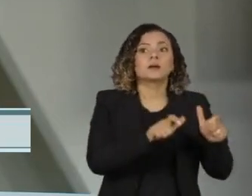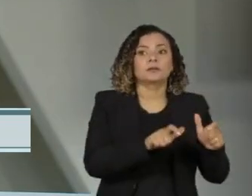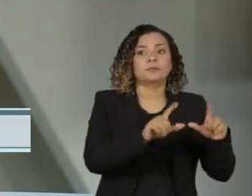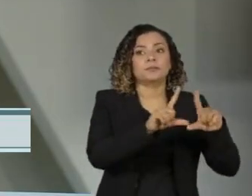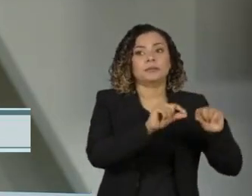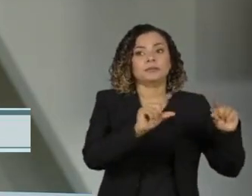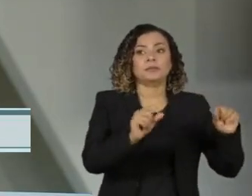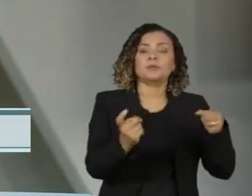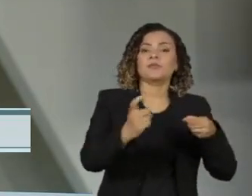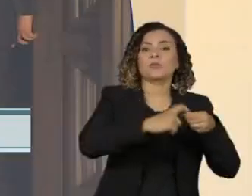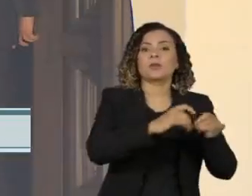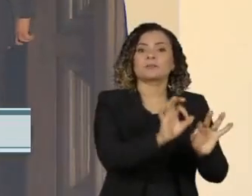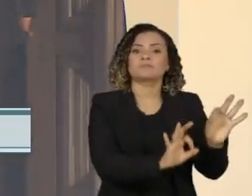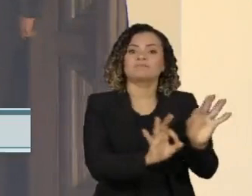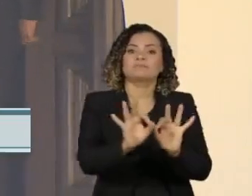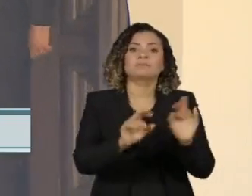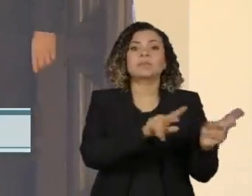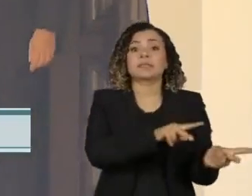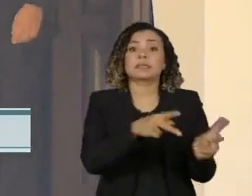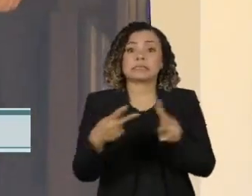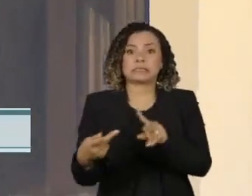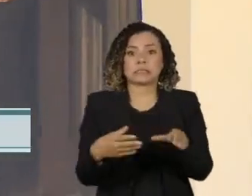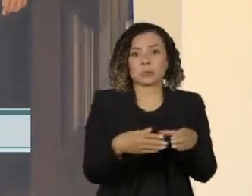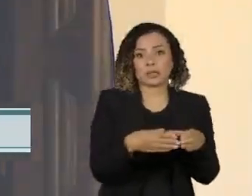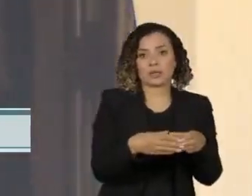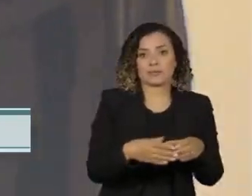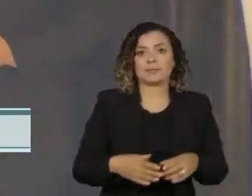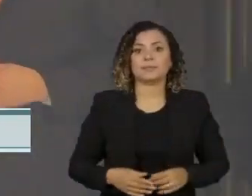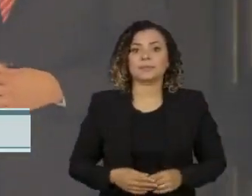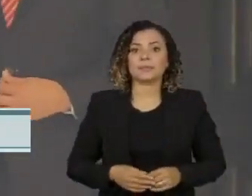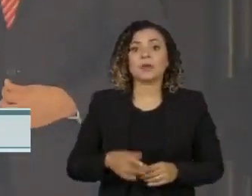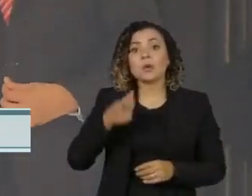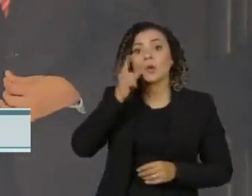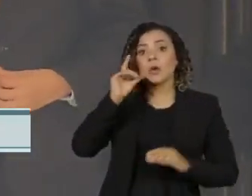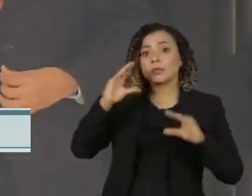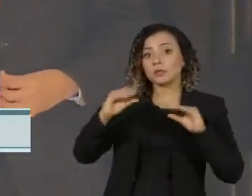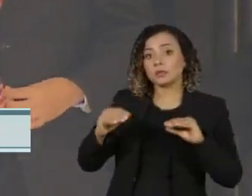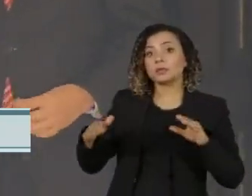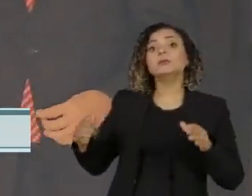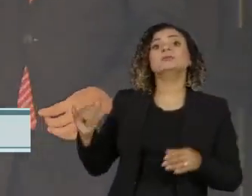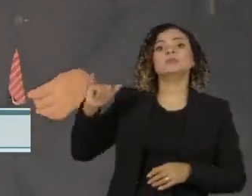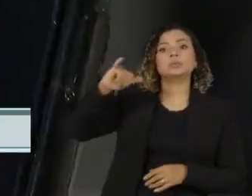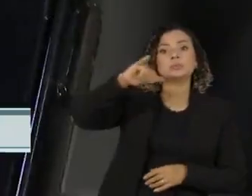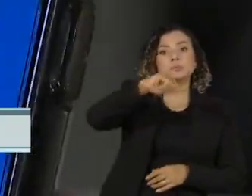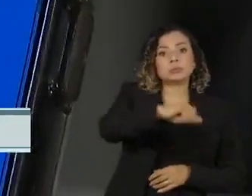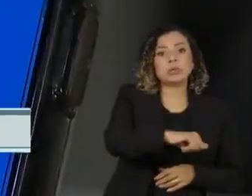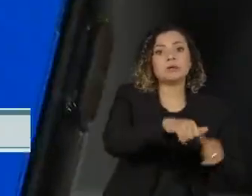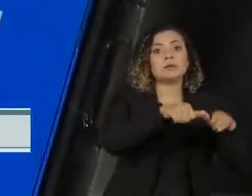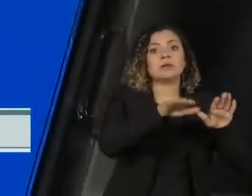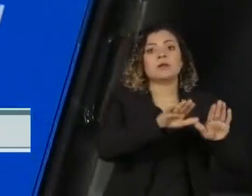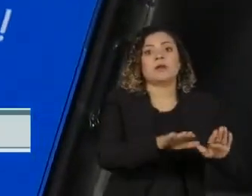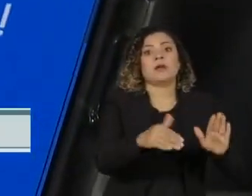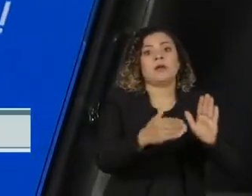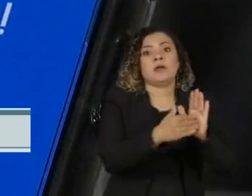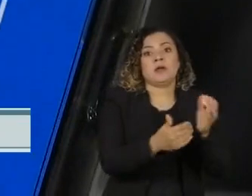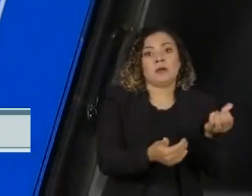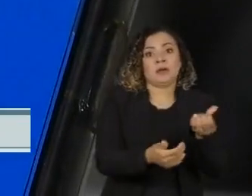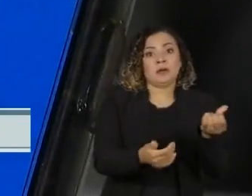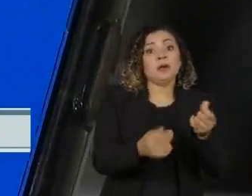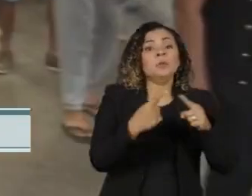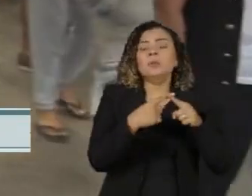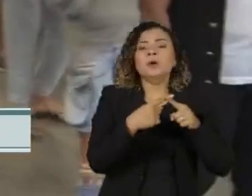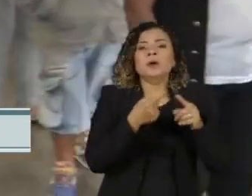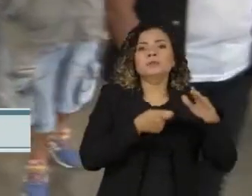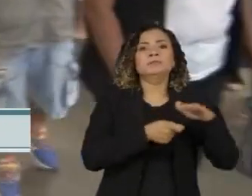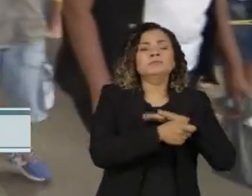os trabalhos com a equipe de transição Lula chegou ontem à noite a Brasília onde deve ficar até sexta-feira a aprovação da PEC que prevê